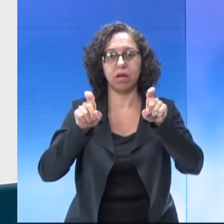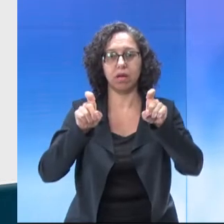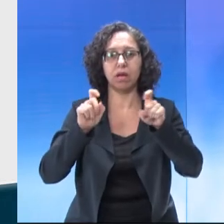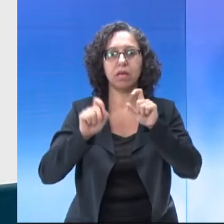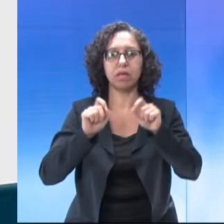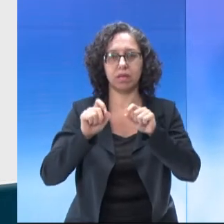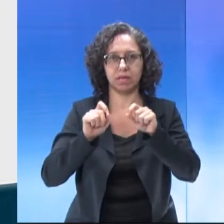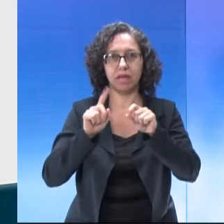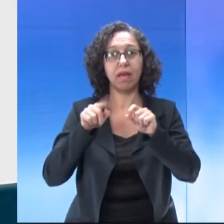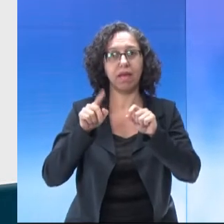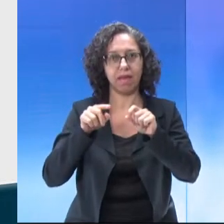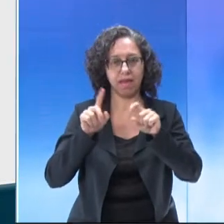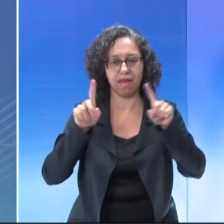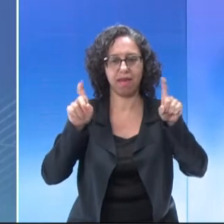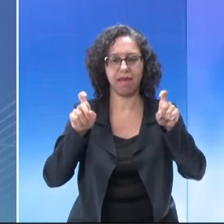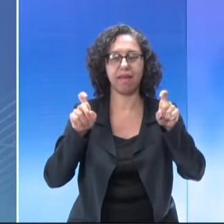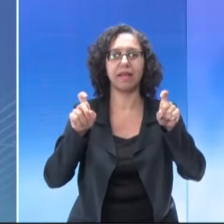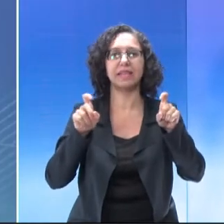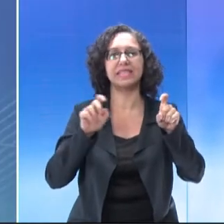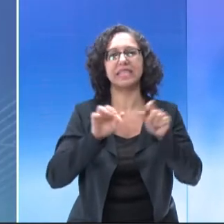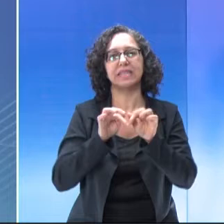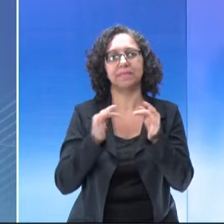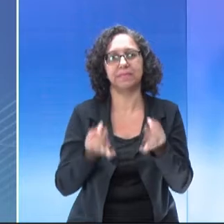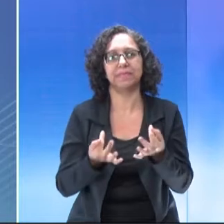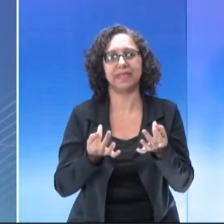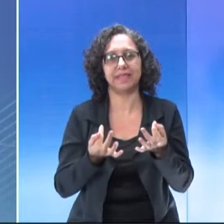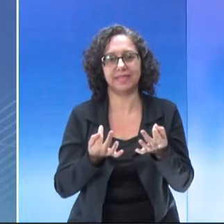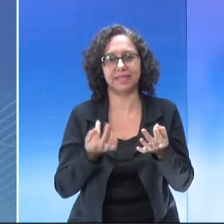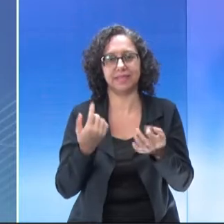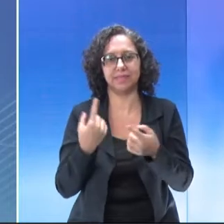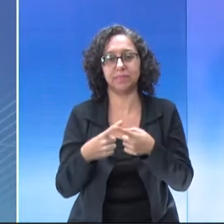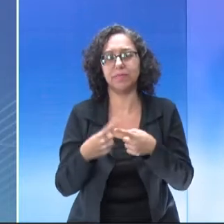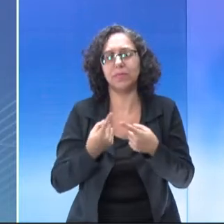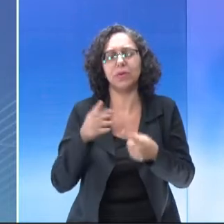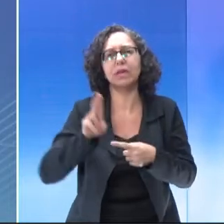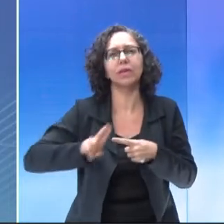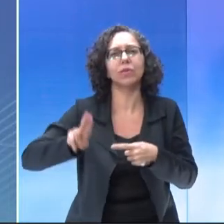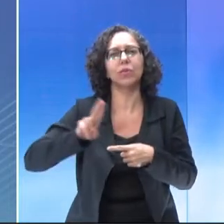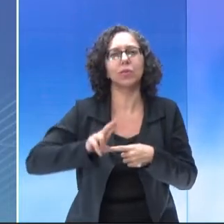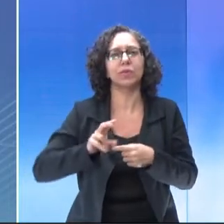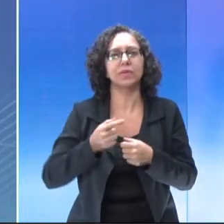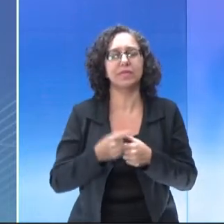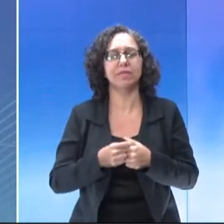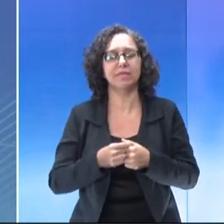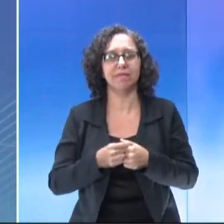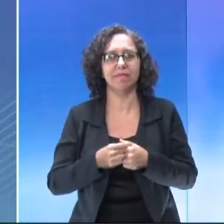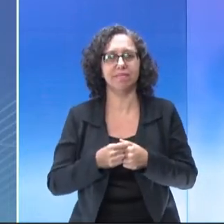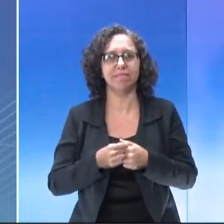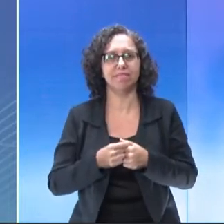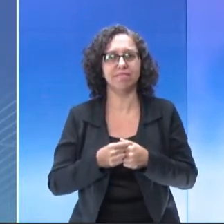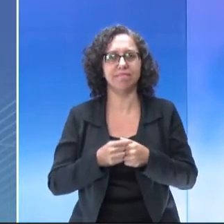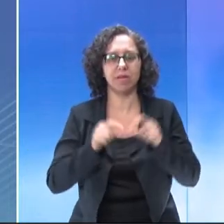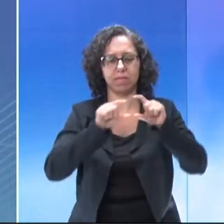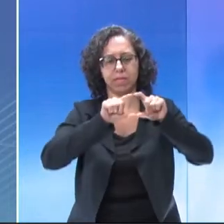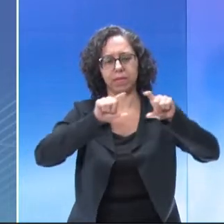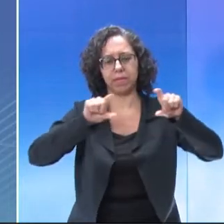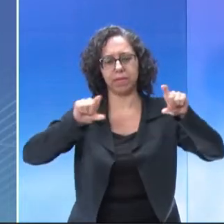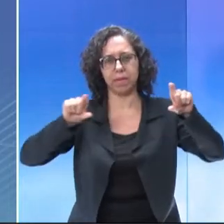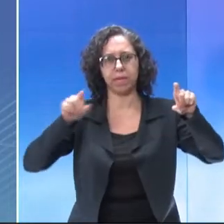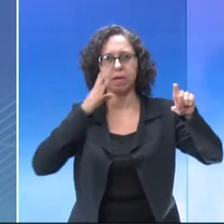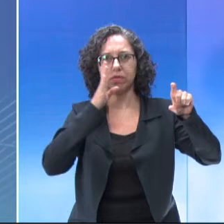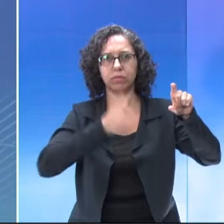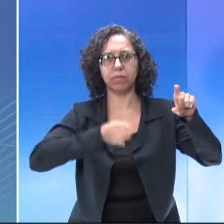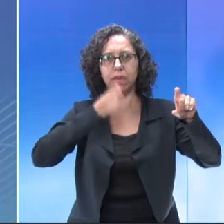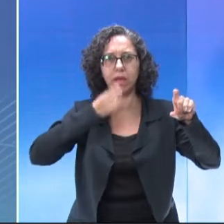chamo isso então o quê? De aspa simples. Por que eu vou utilizar essa aspa simples agora no meio